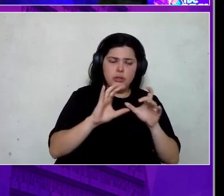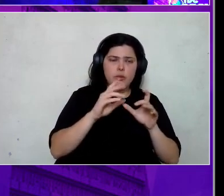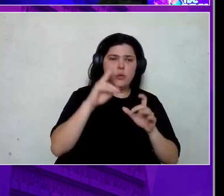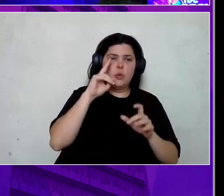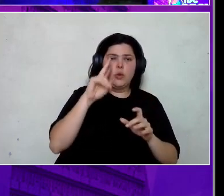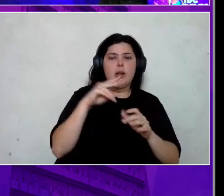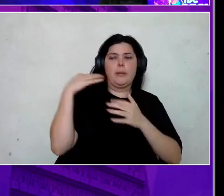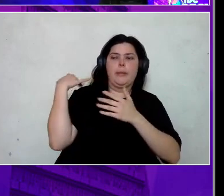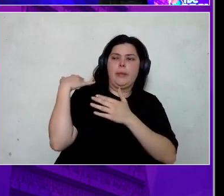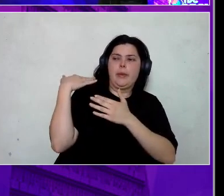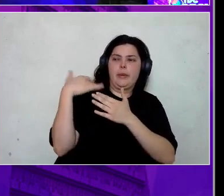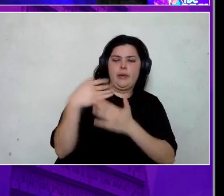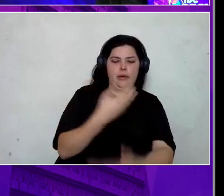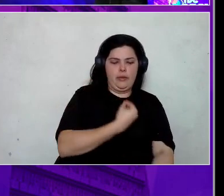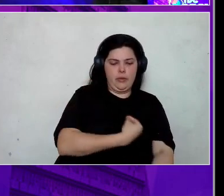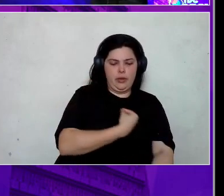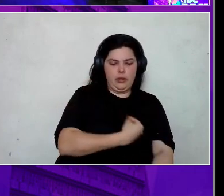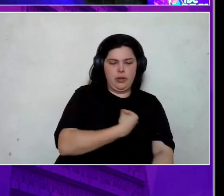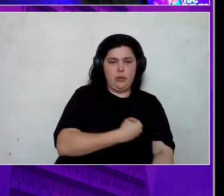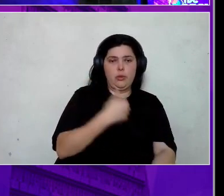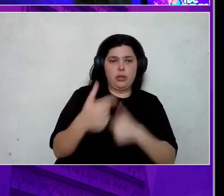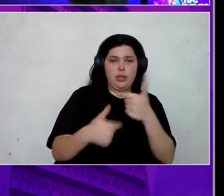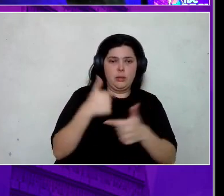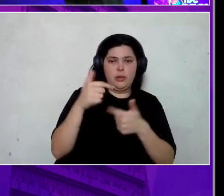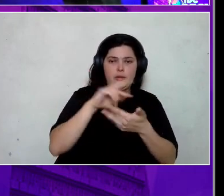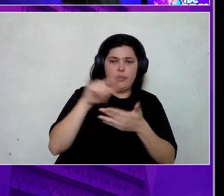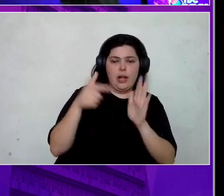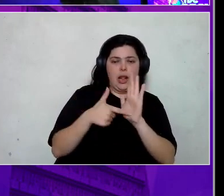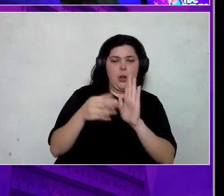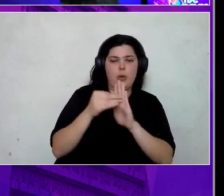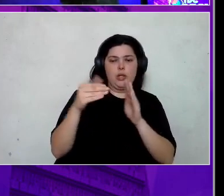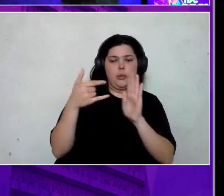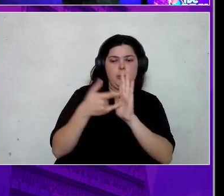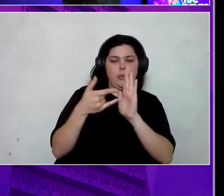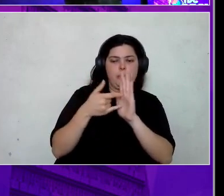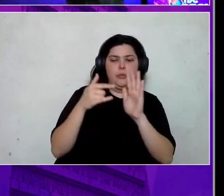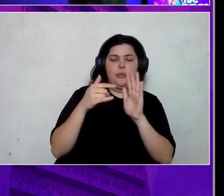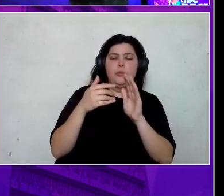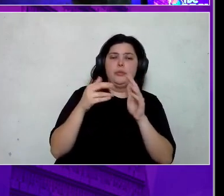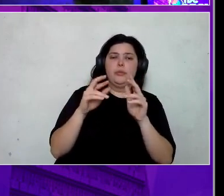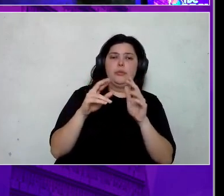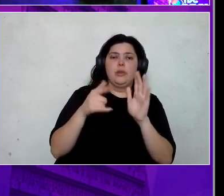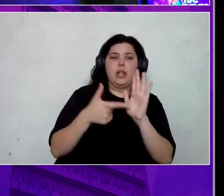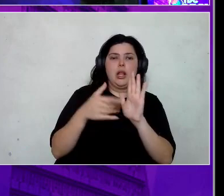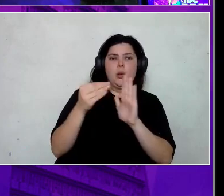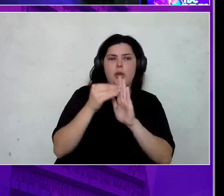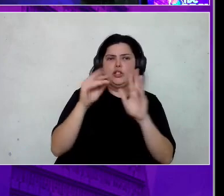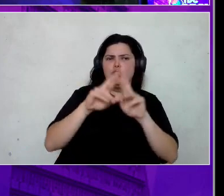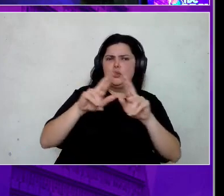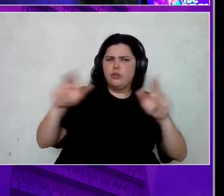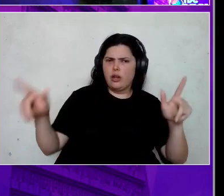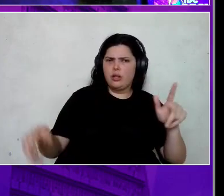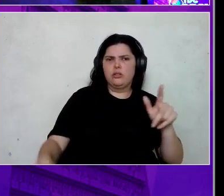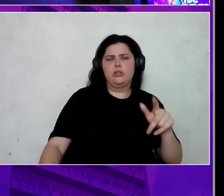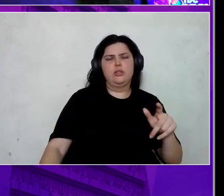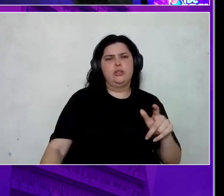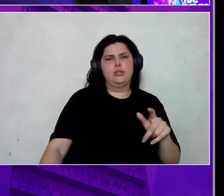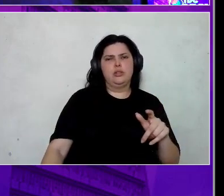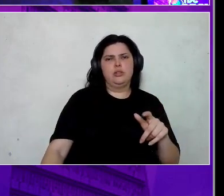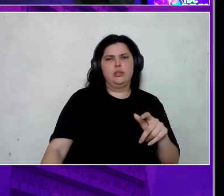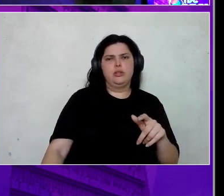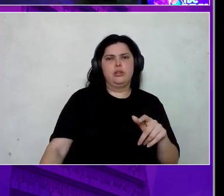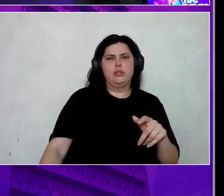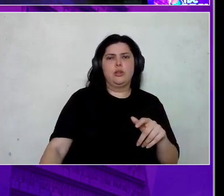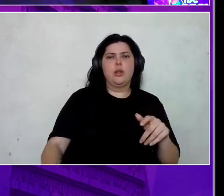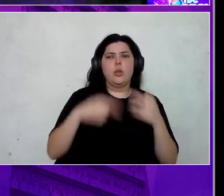trajetória aqui, eu trabalhei com várias linguagens de programação diferentes. Então, é muito comum você ir para alguma coisa e depois voltar na